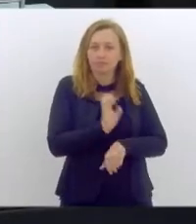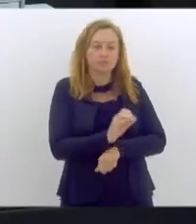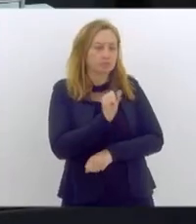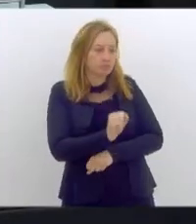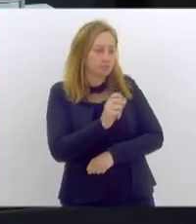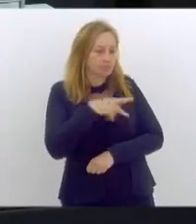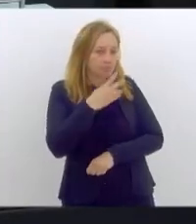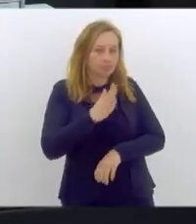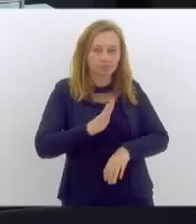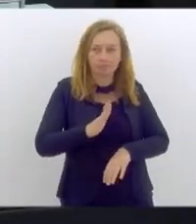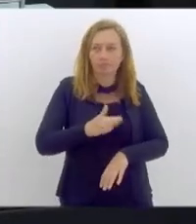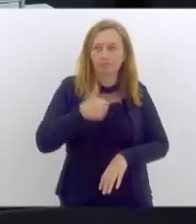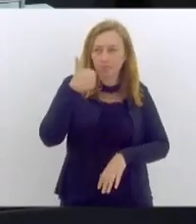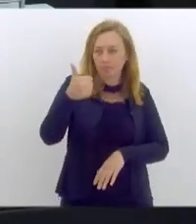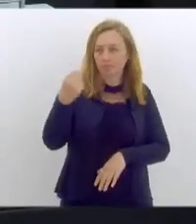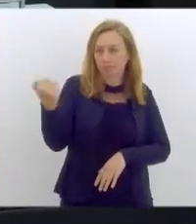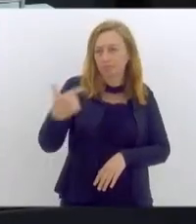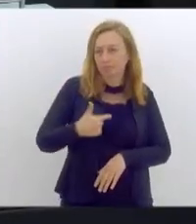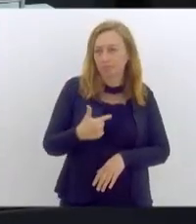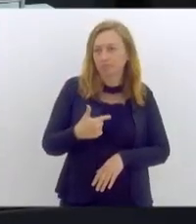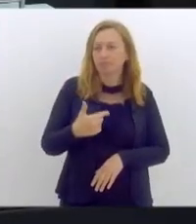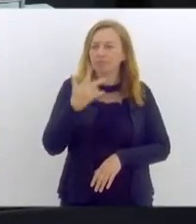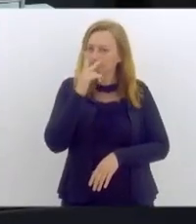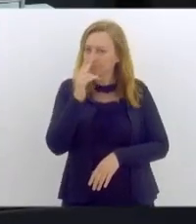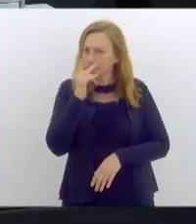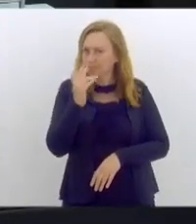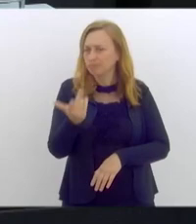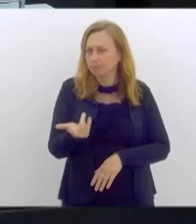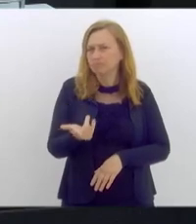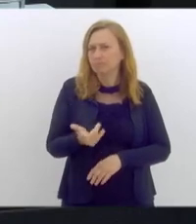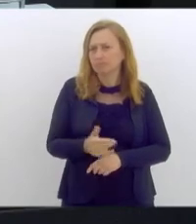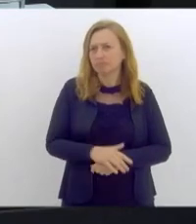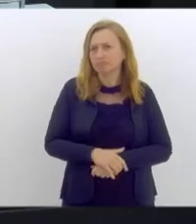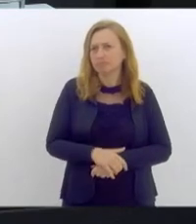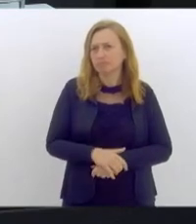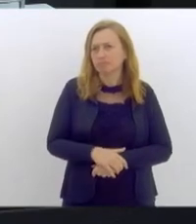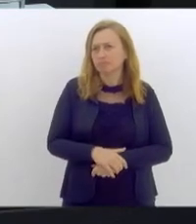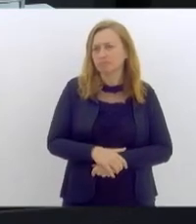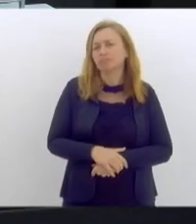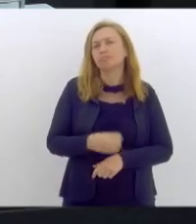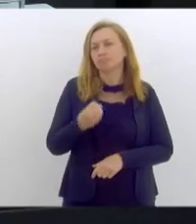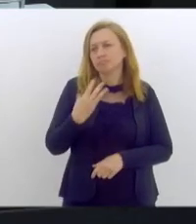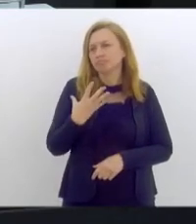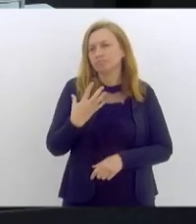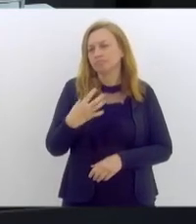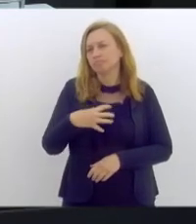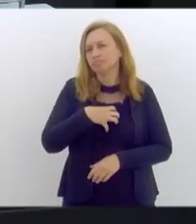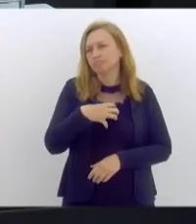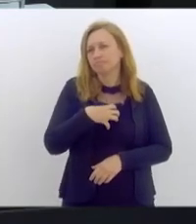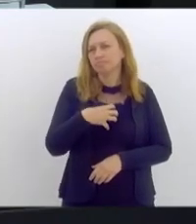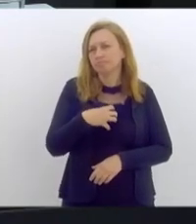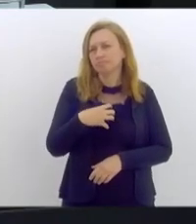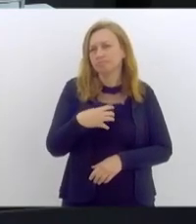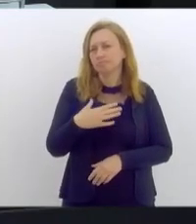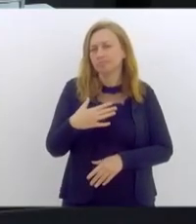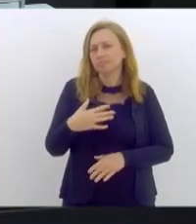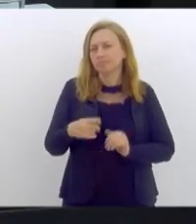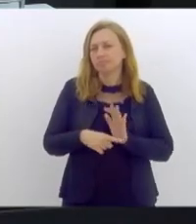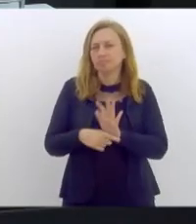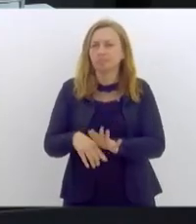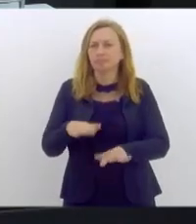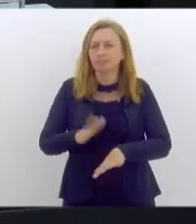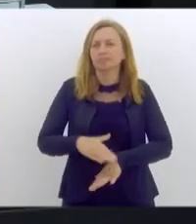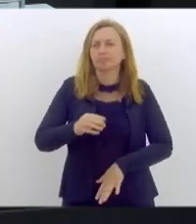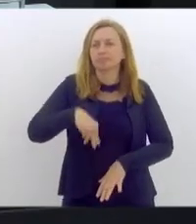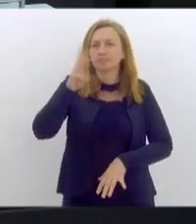falar melhor do que eu mais me parece que ela seria mais profundo até no sentido da gente fomentar ainda mais aquele